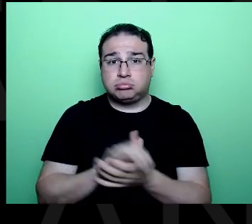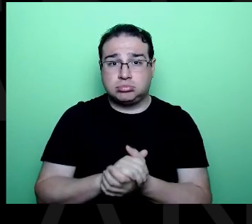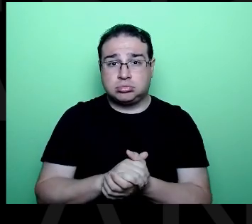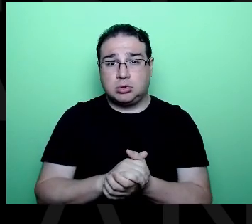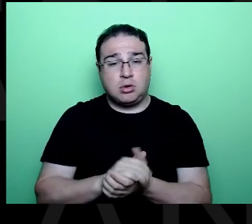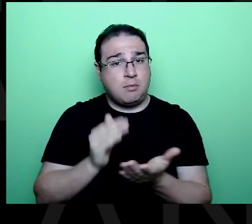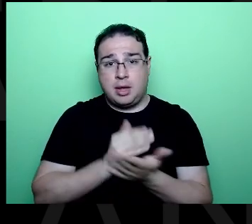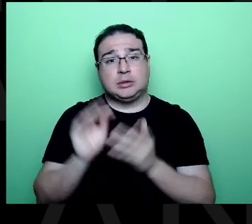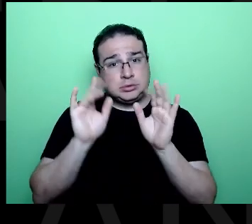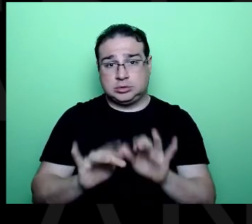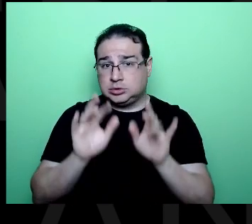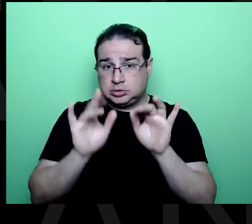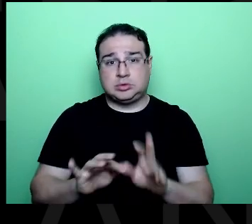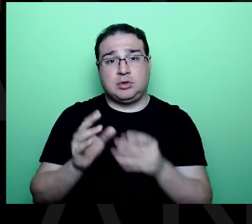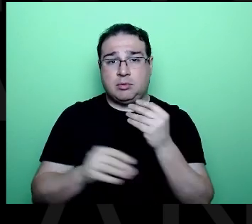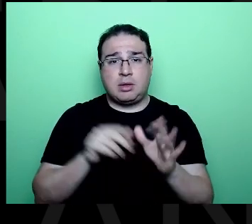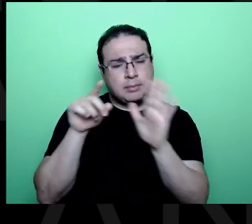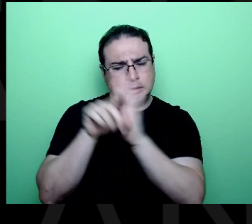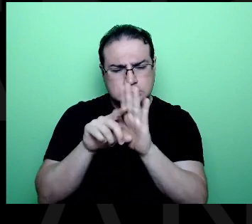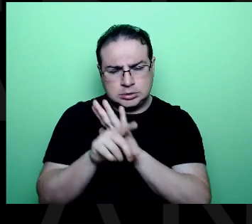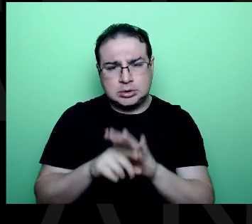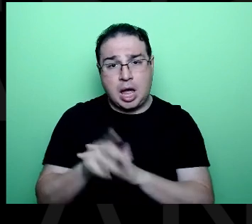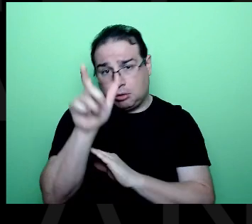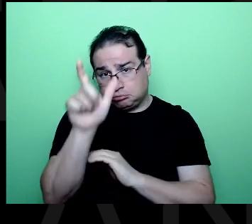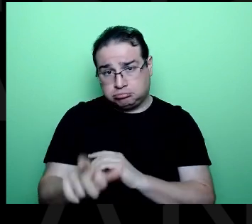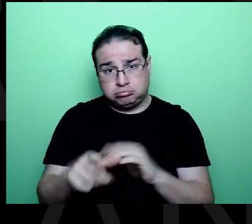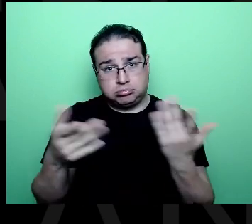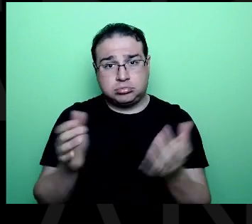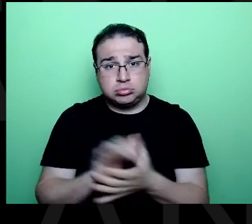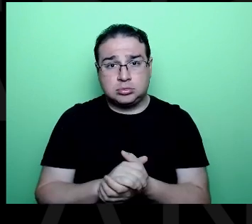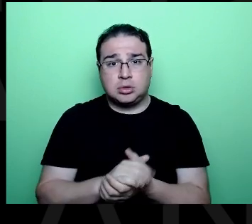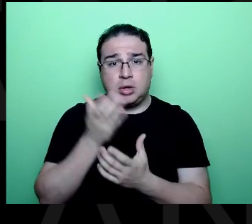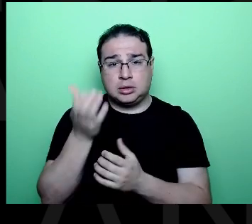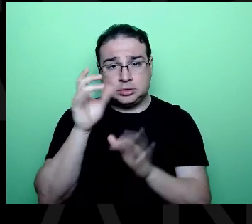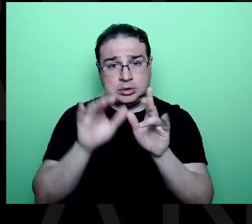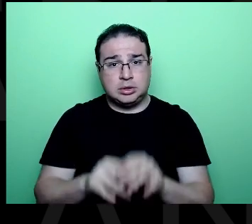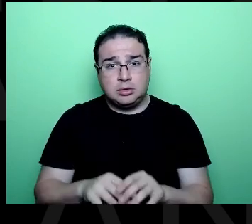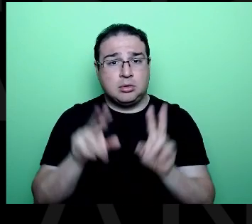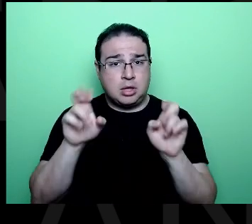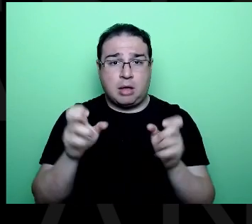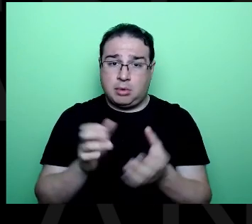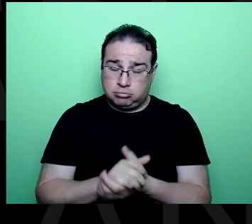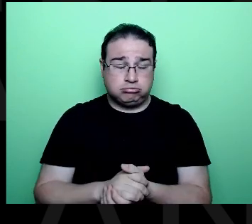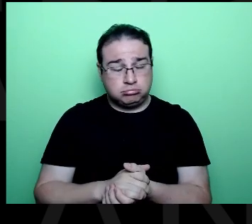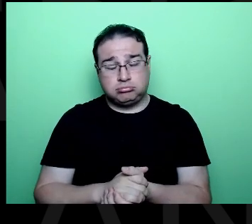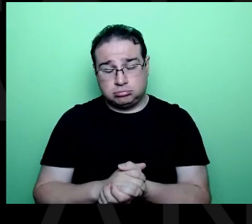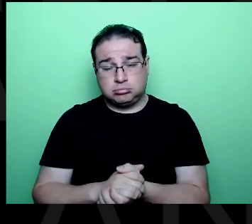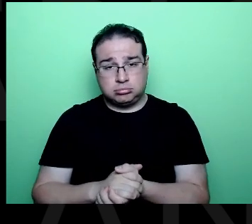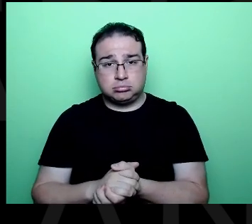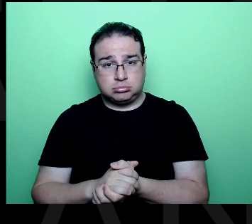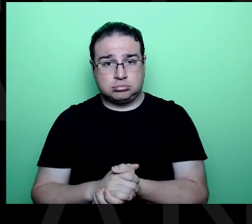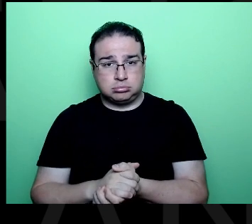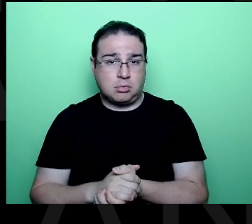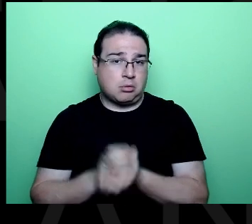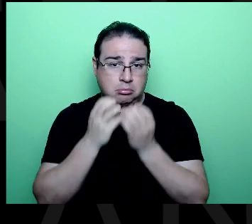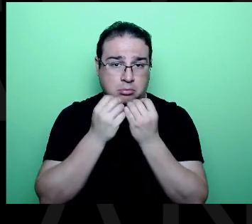e começa a escrever, começa a pesquisar sobre o seu... Eu quero escrever um livro sobre isso. Eu falo assim,